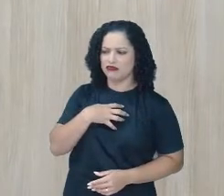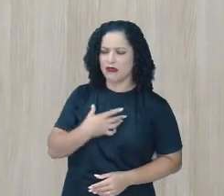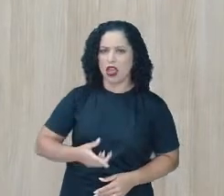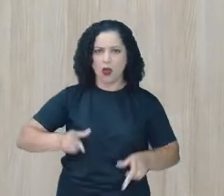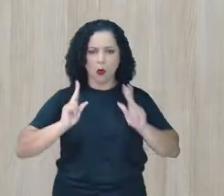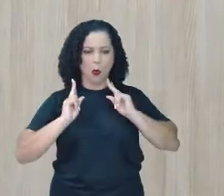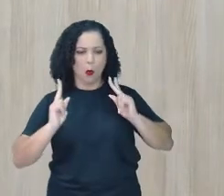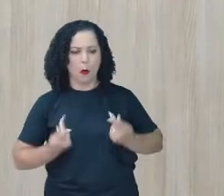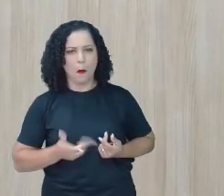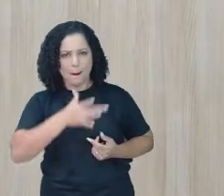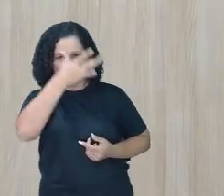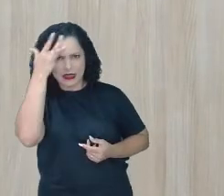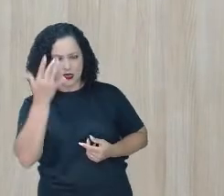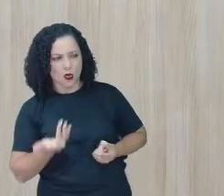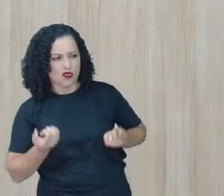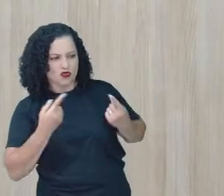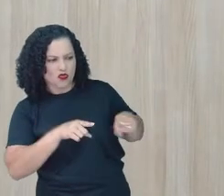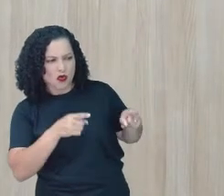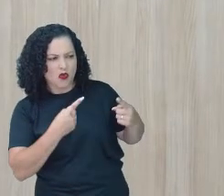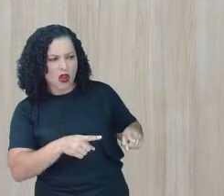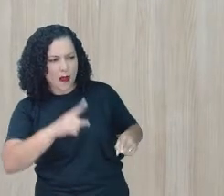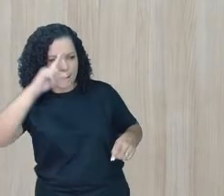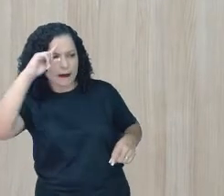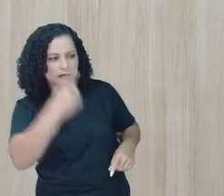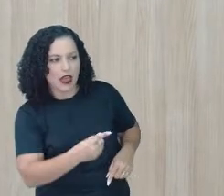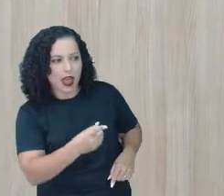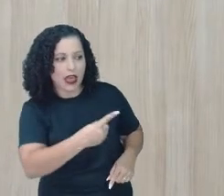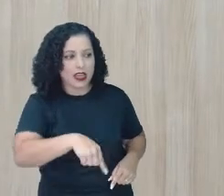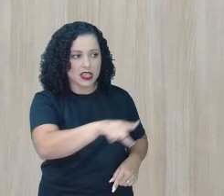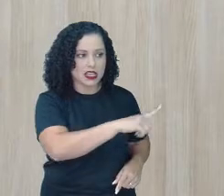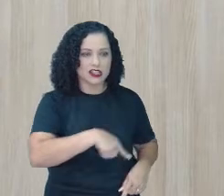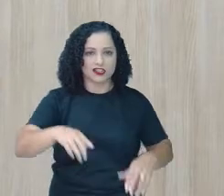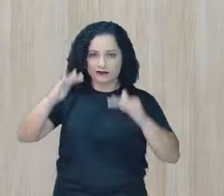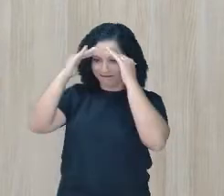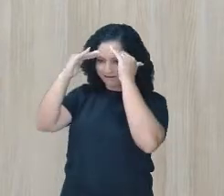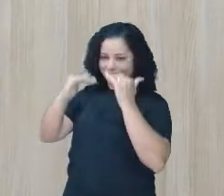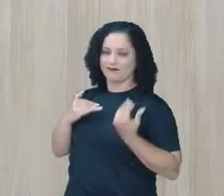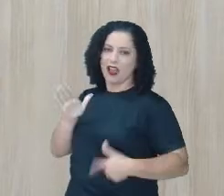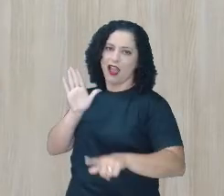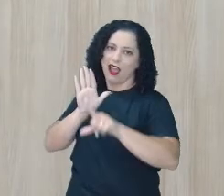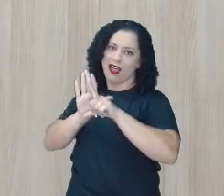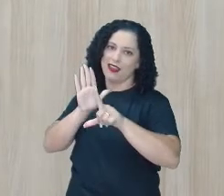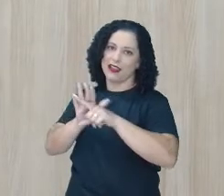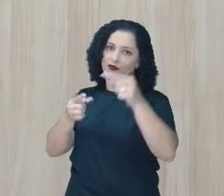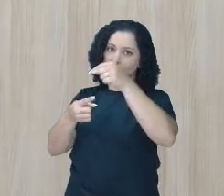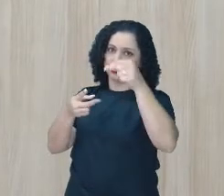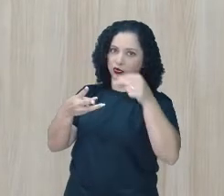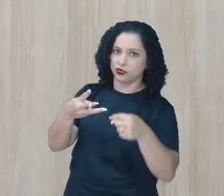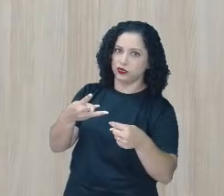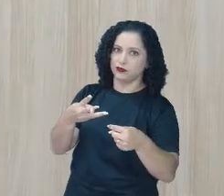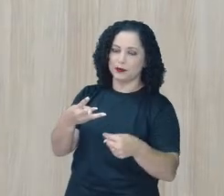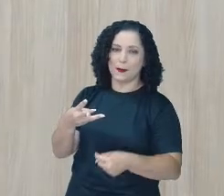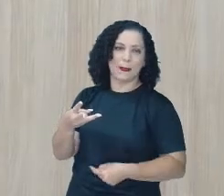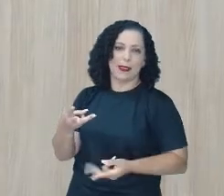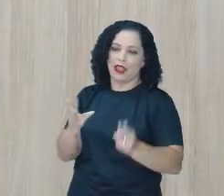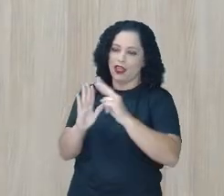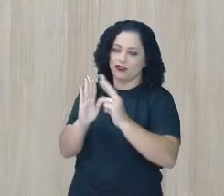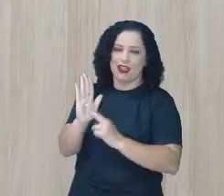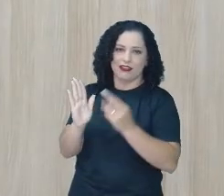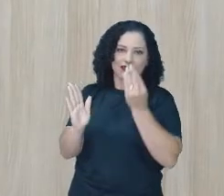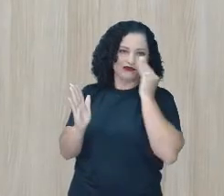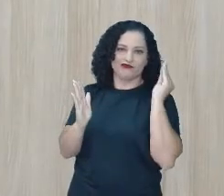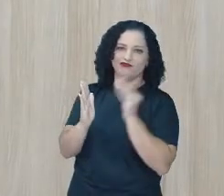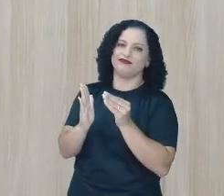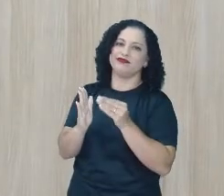rebelião, eles contrariam as leis da robótica. E as leis da robótica que o Asimov criou existem justamente para